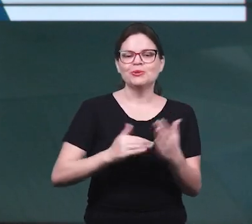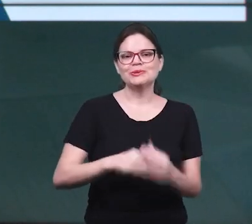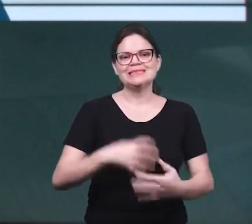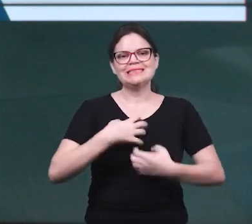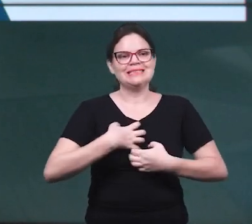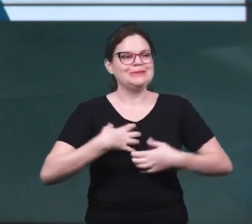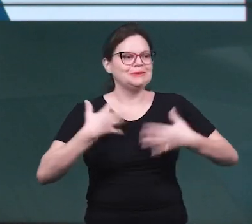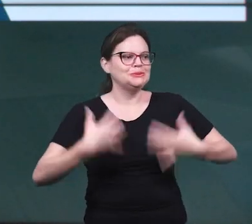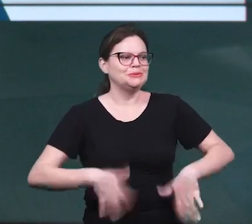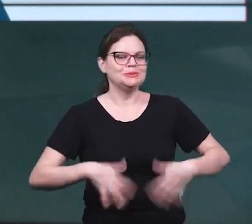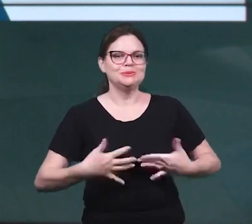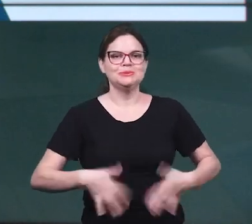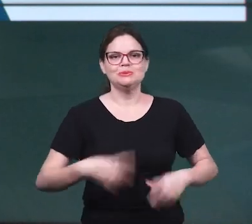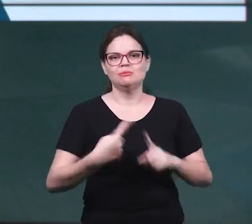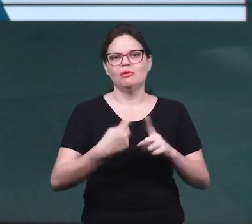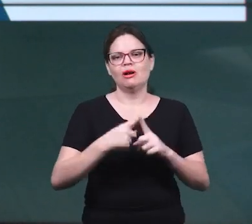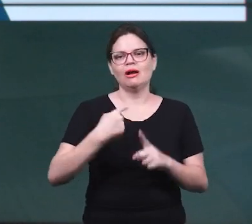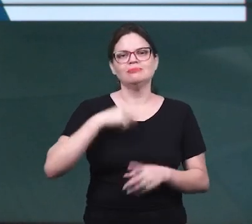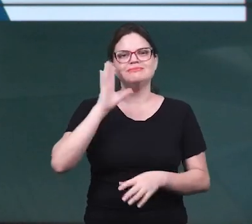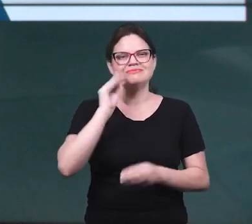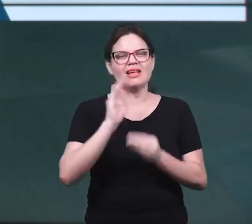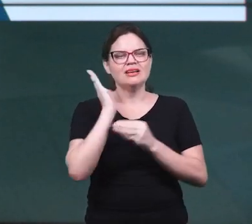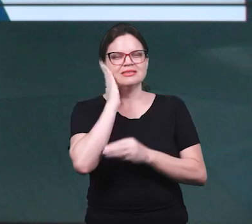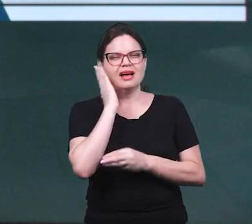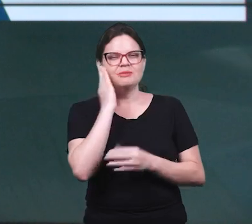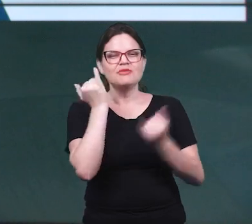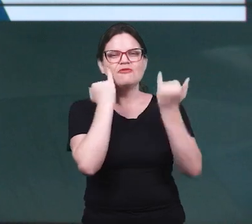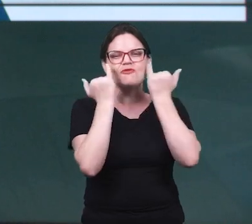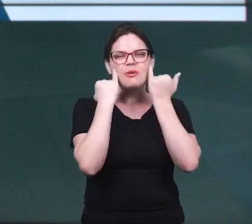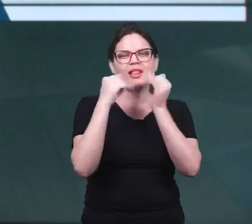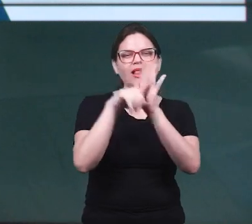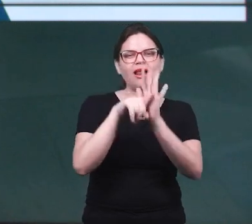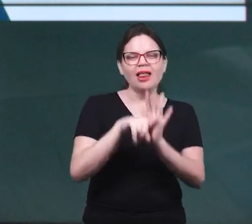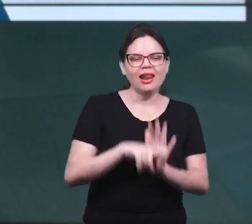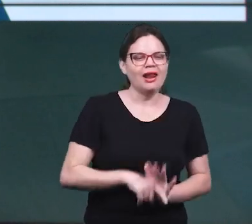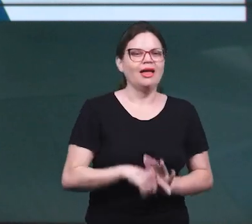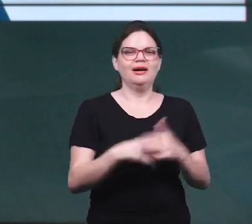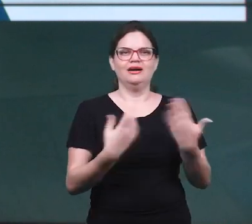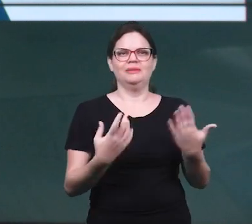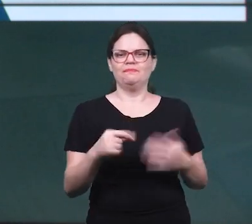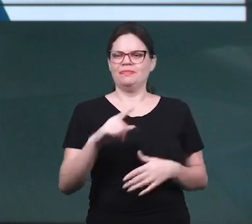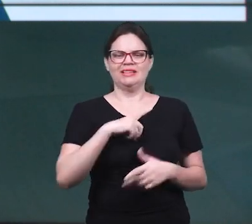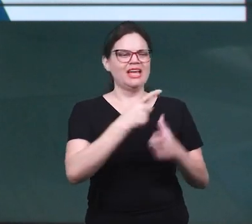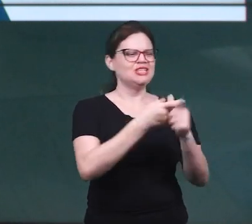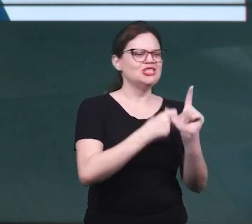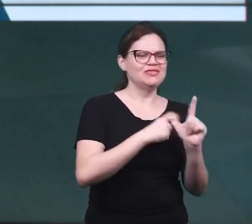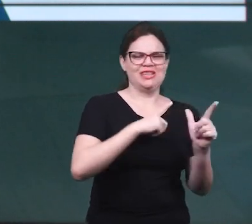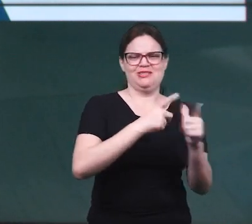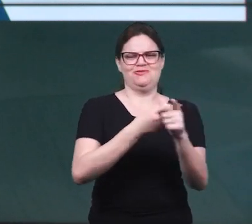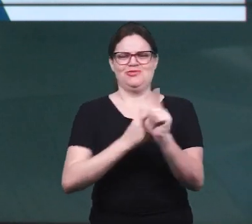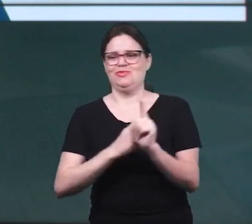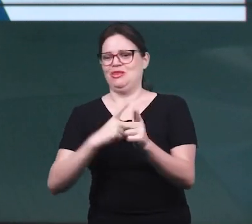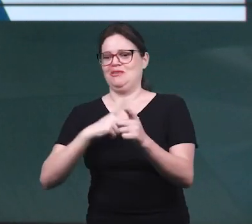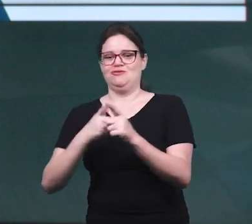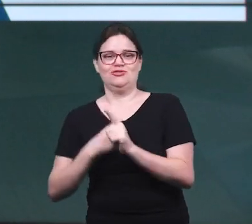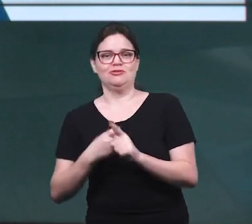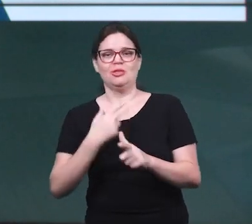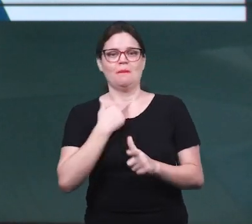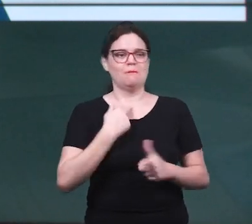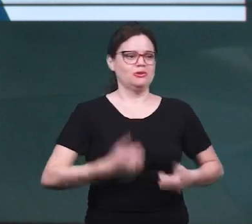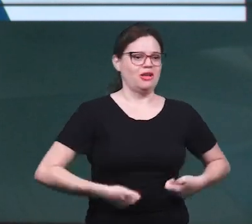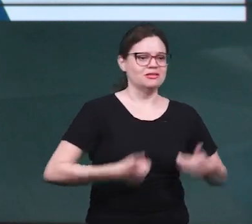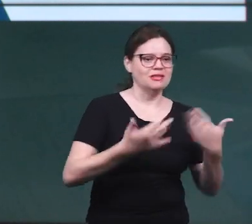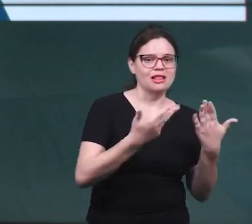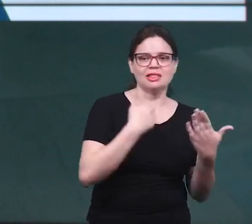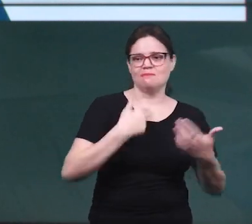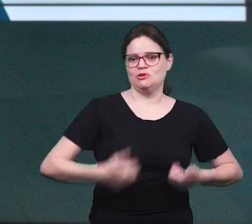com essa informação negativa e todo mundo fala, tem a dívida para pagar e não pode gastar